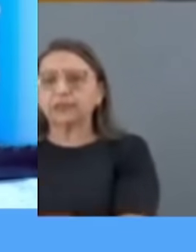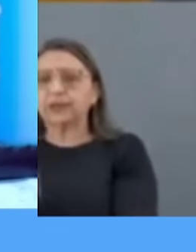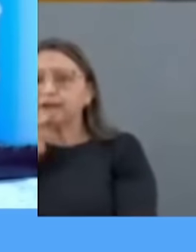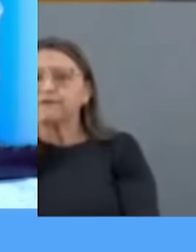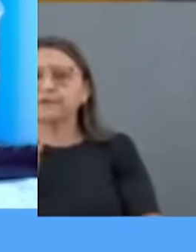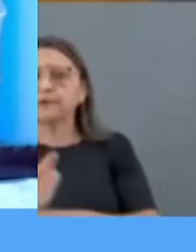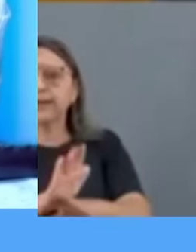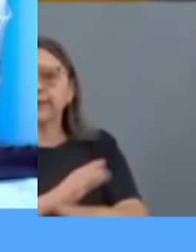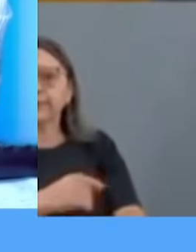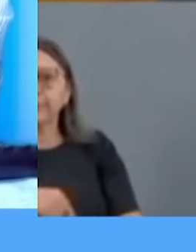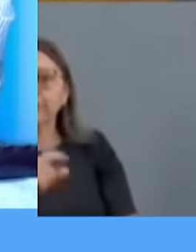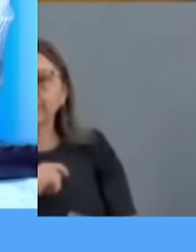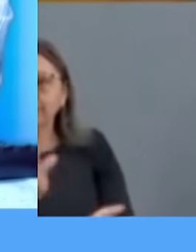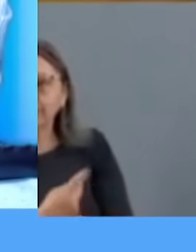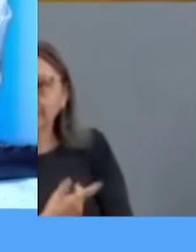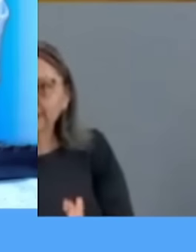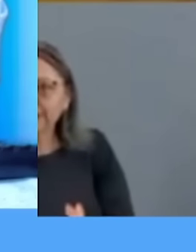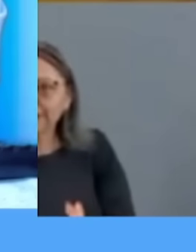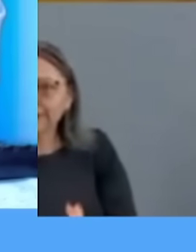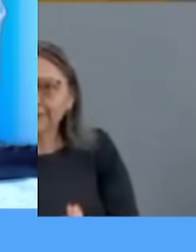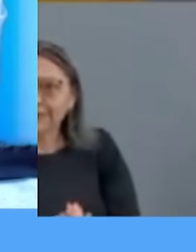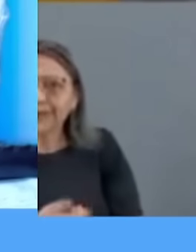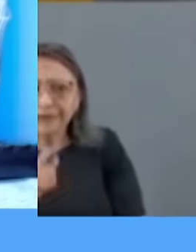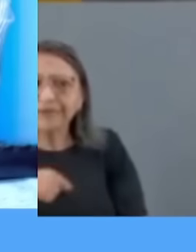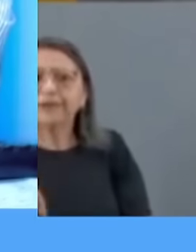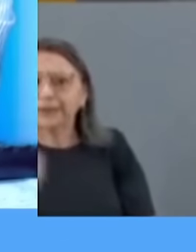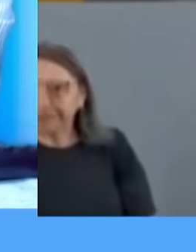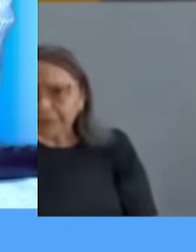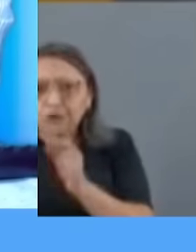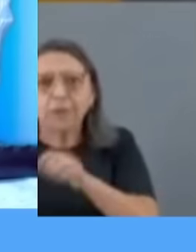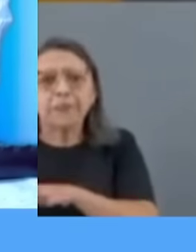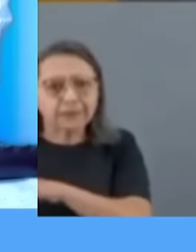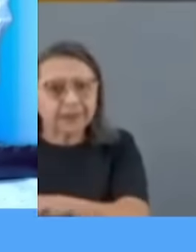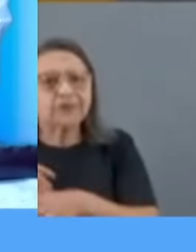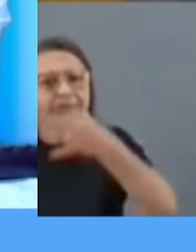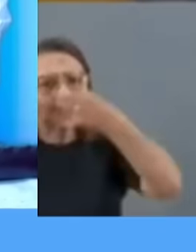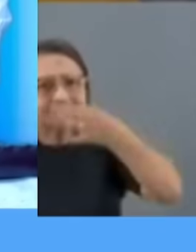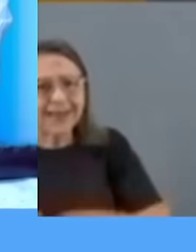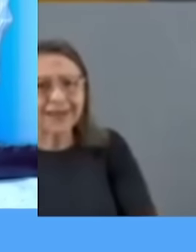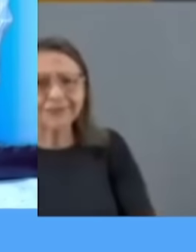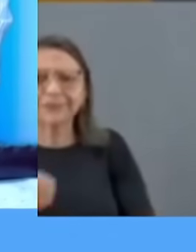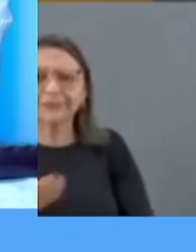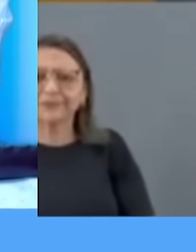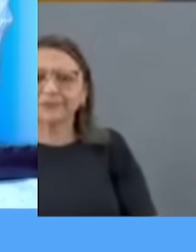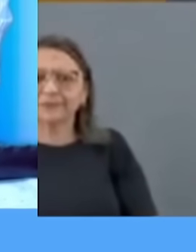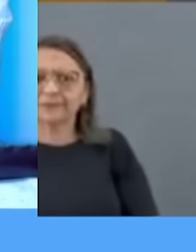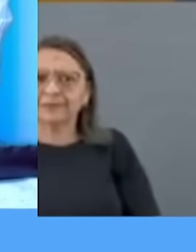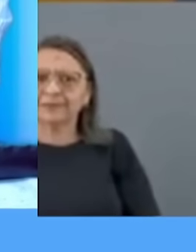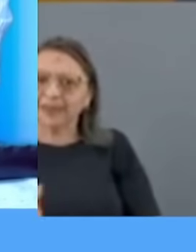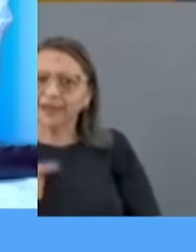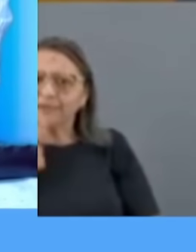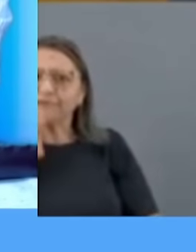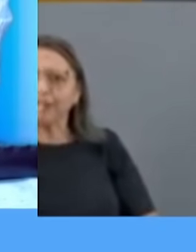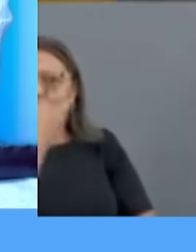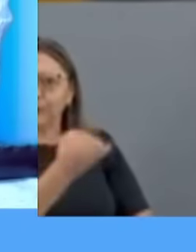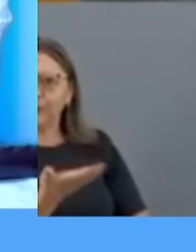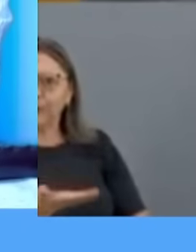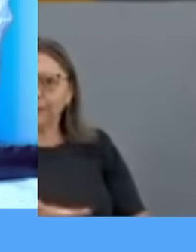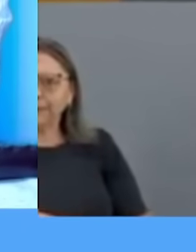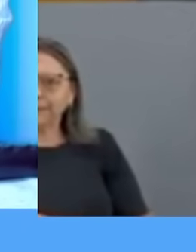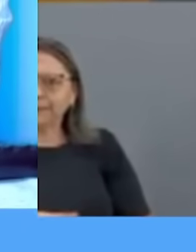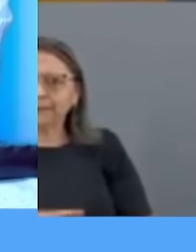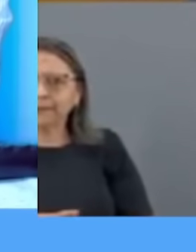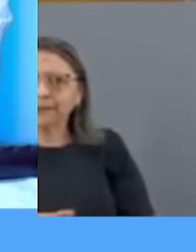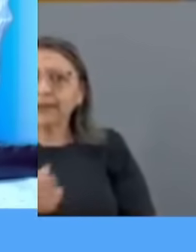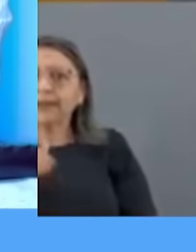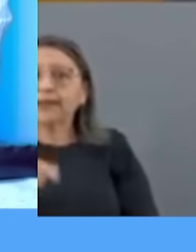favorável aos vândalos. Diziam que eles estavam certos e que eles, né, e ele diz isso ao comandante Casimiro, que era